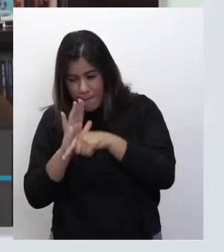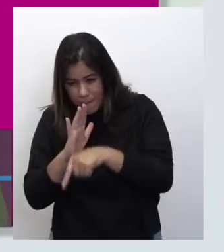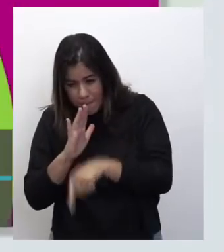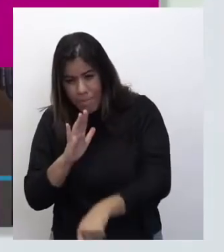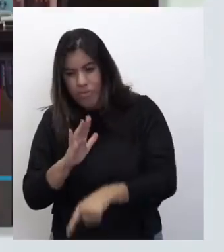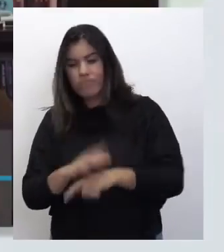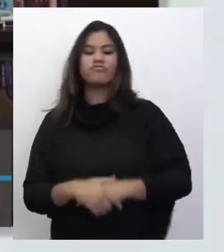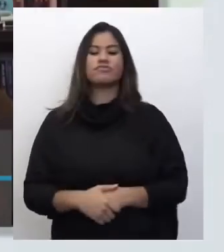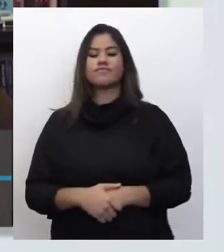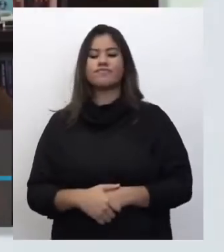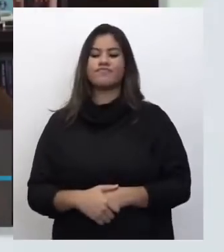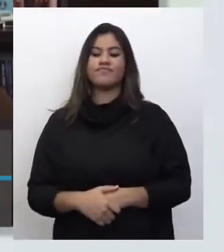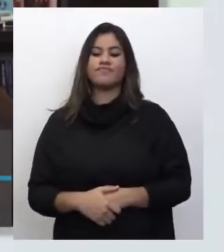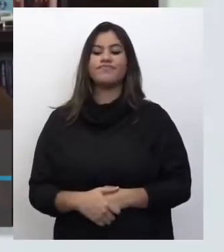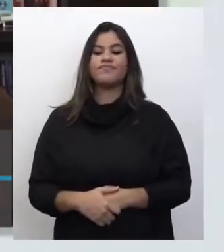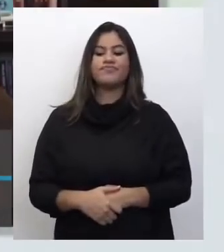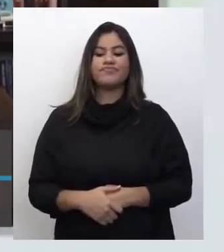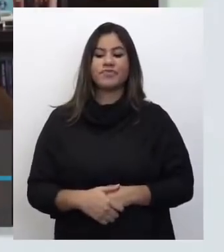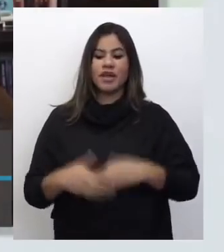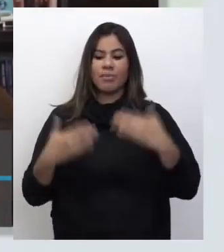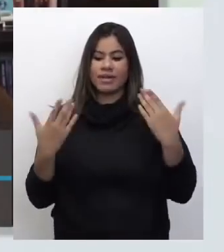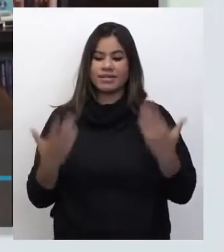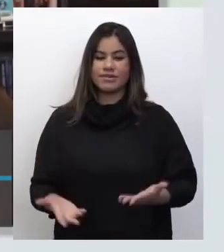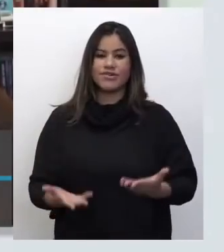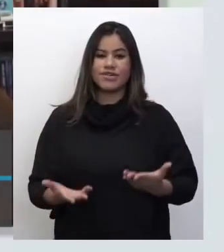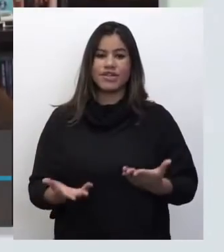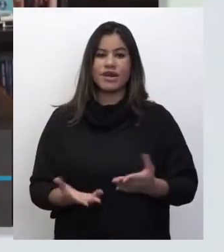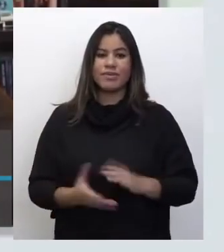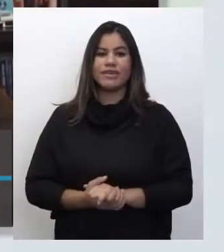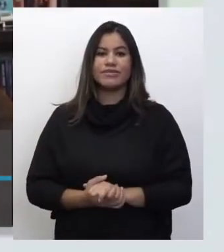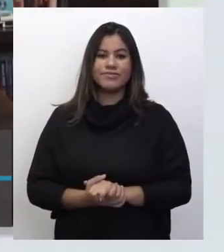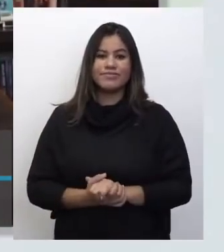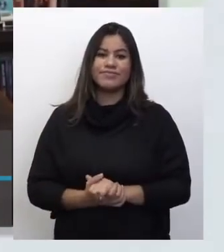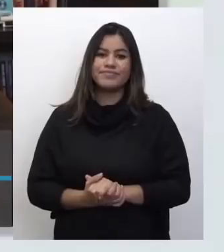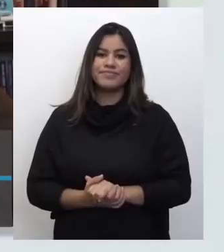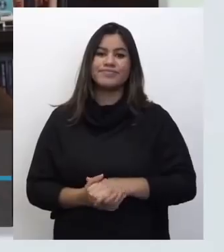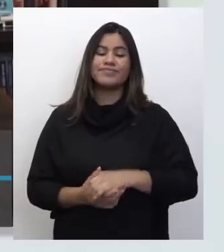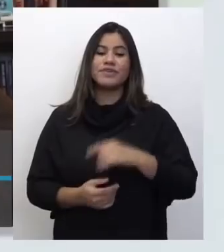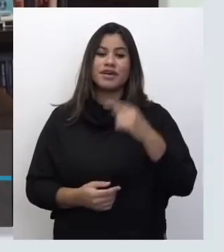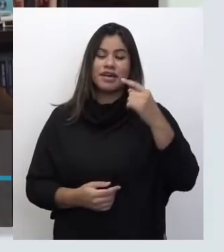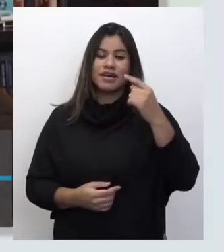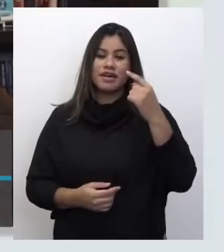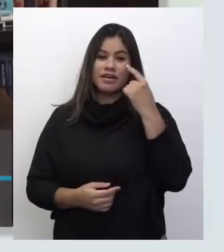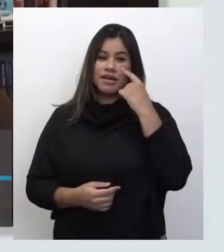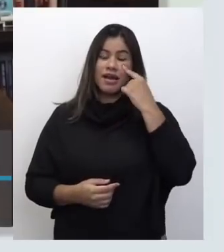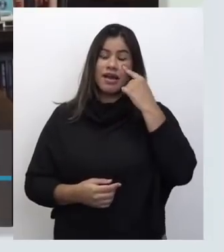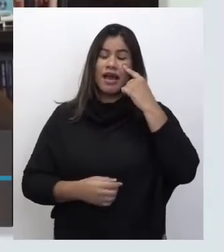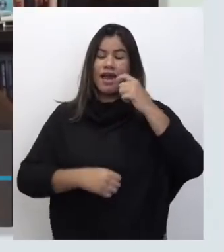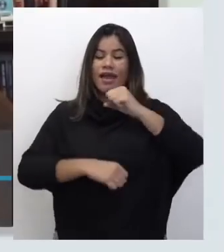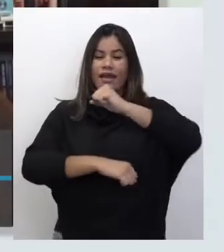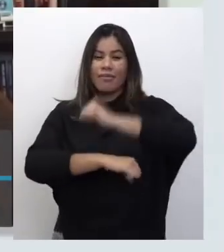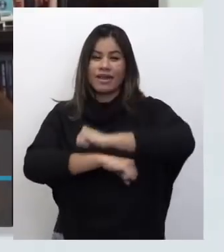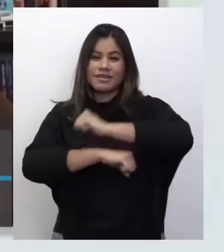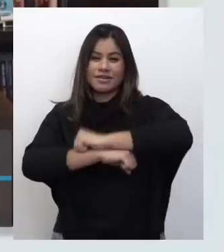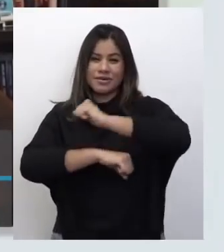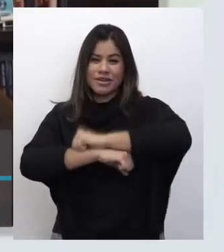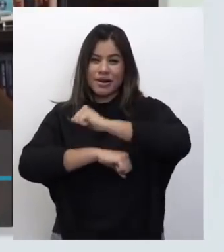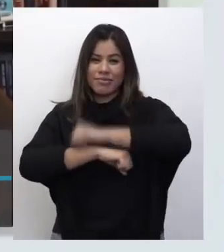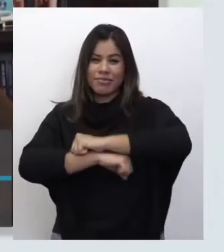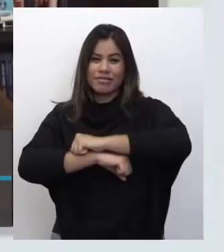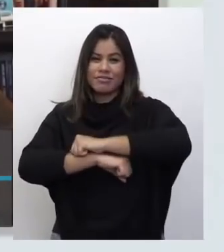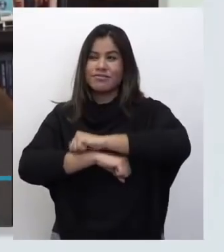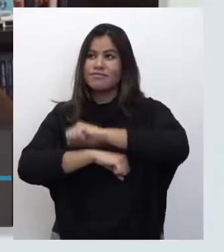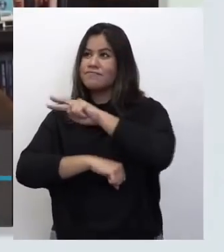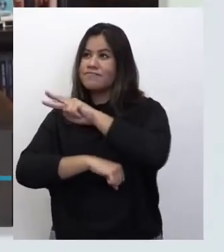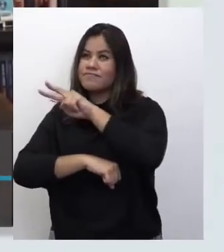problema. Bom, mas vamos voltar para a nossa janela. Então, se nós pudéssemos mudar o que nós vemos lá